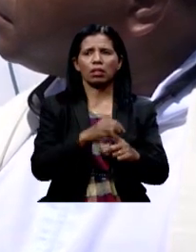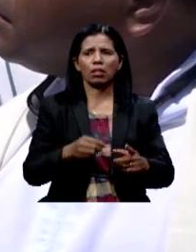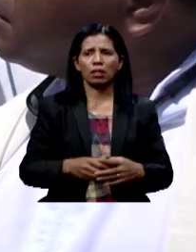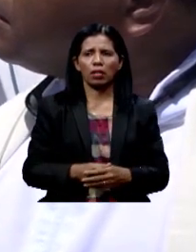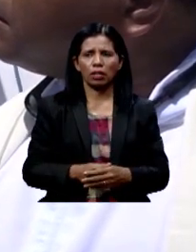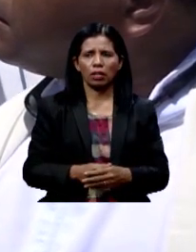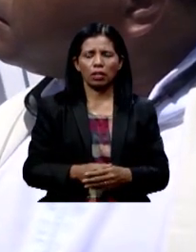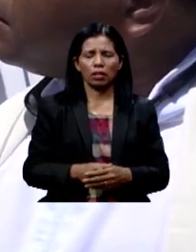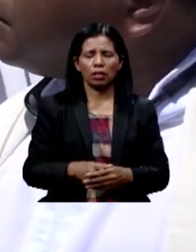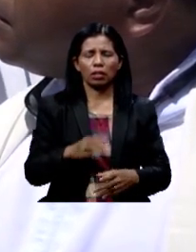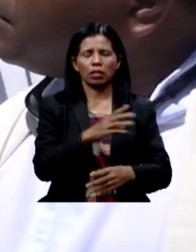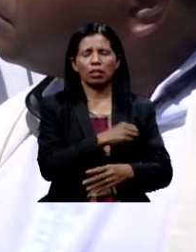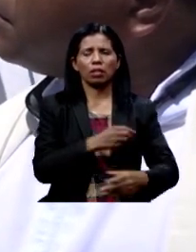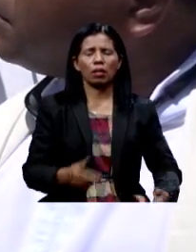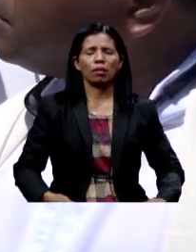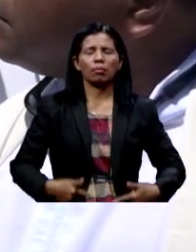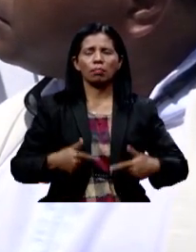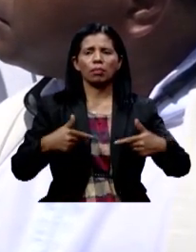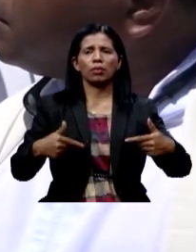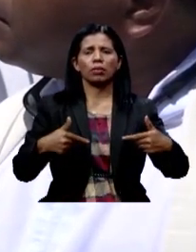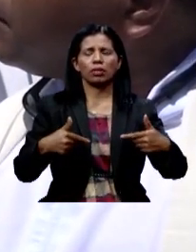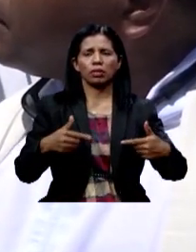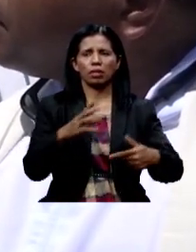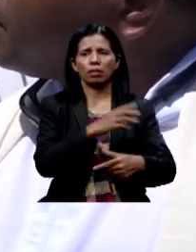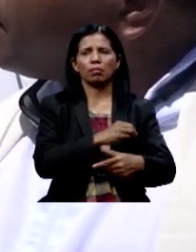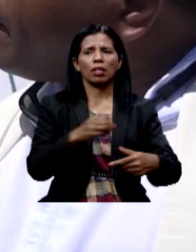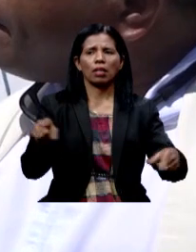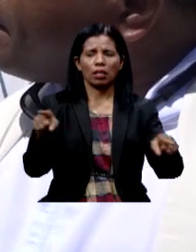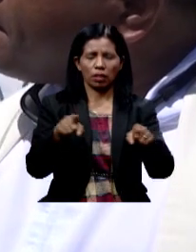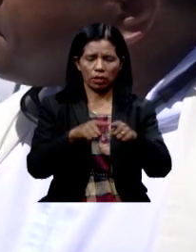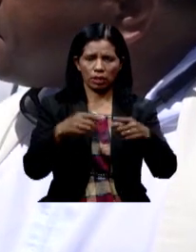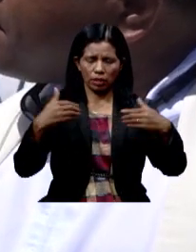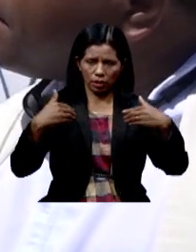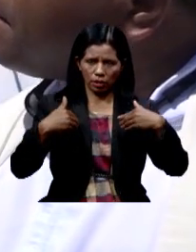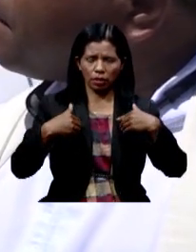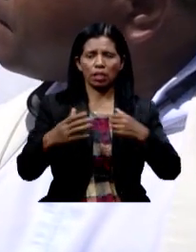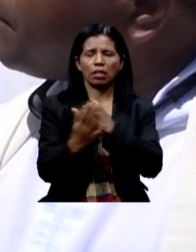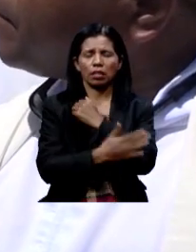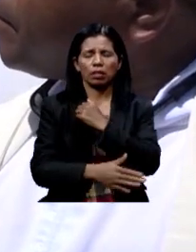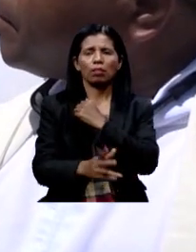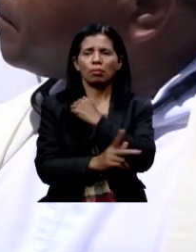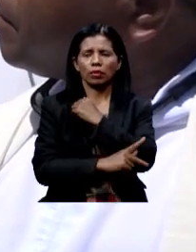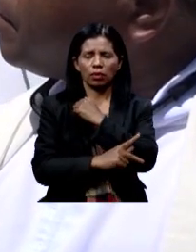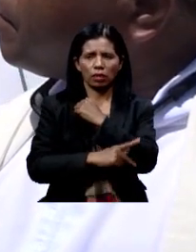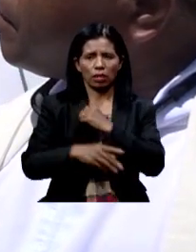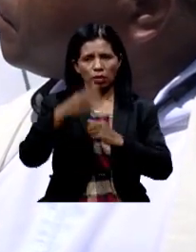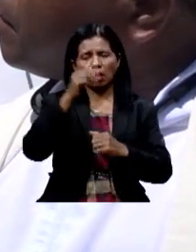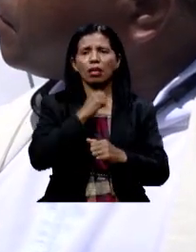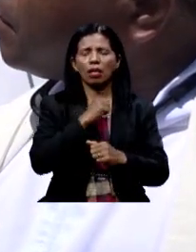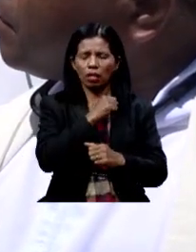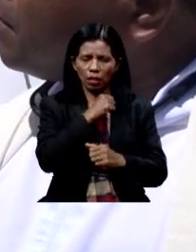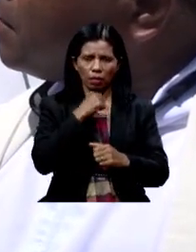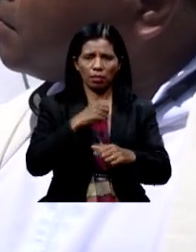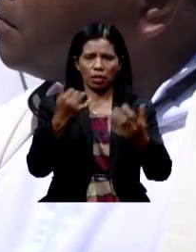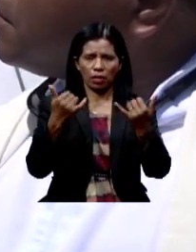da vida militar. É porque eu fui bispo das Forças Armadas e recebemos em Portugal um senhor padre que estava a